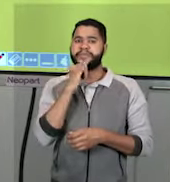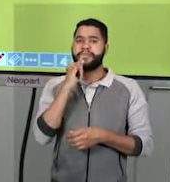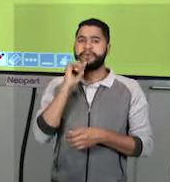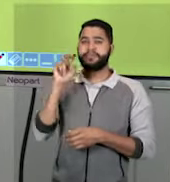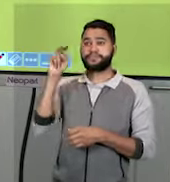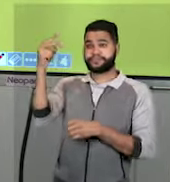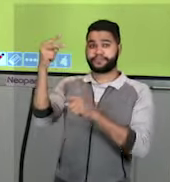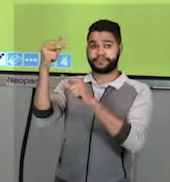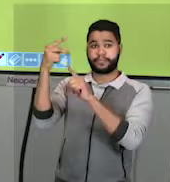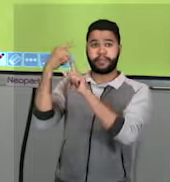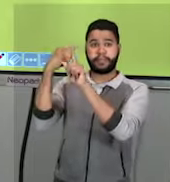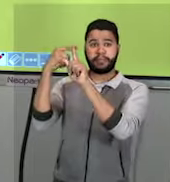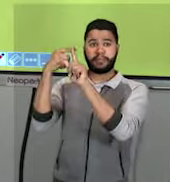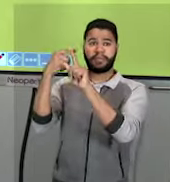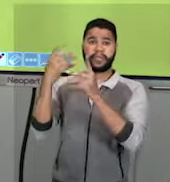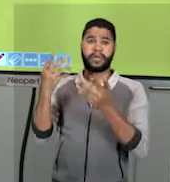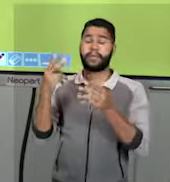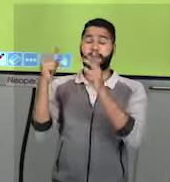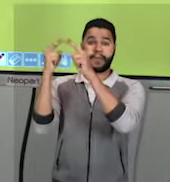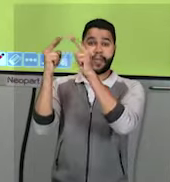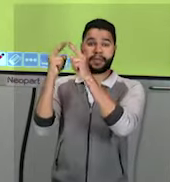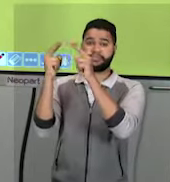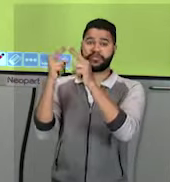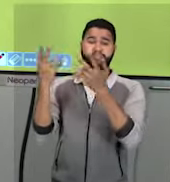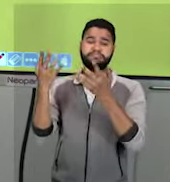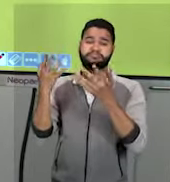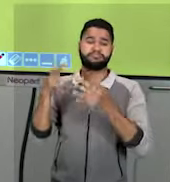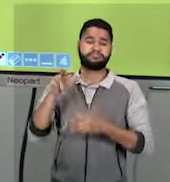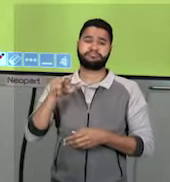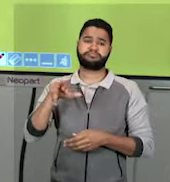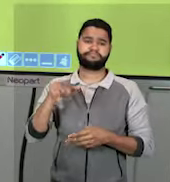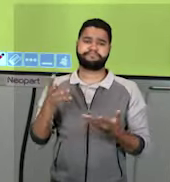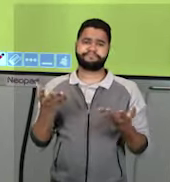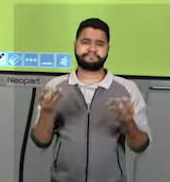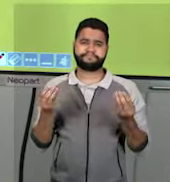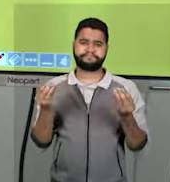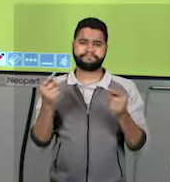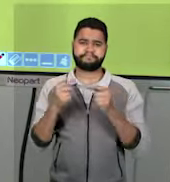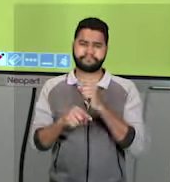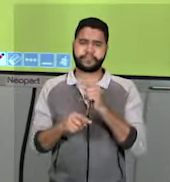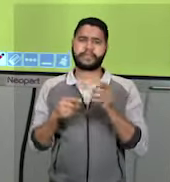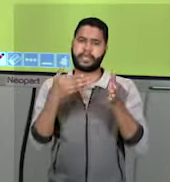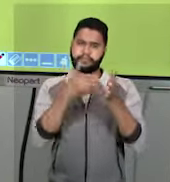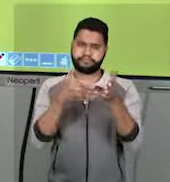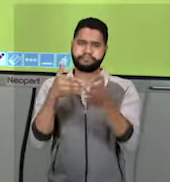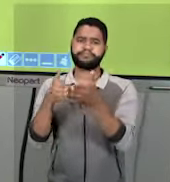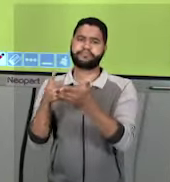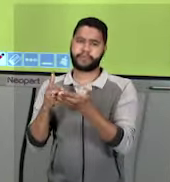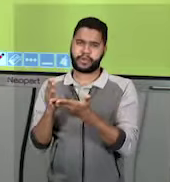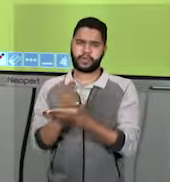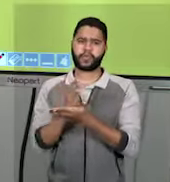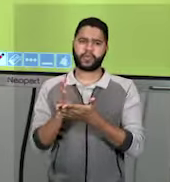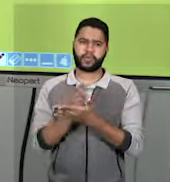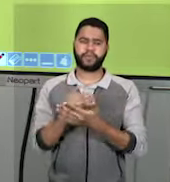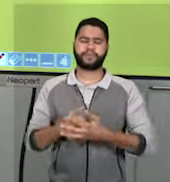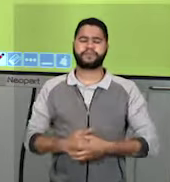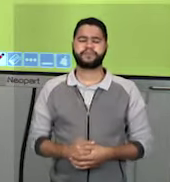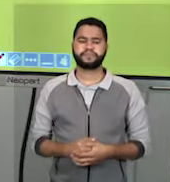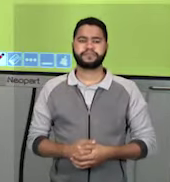valor nunca vai ser negativo. Então, devido a essas restrições, nós temos também essa restrição para o